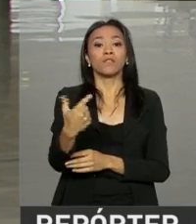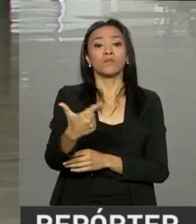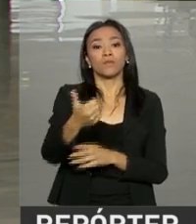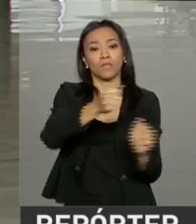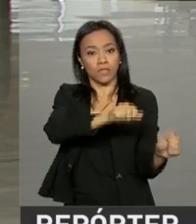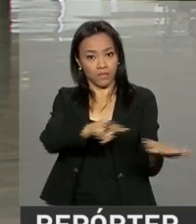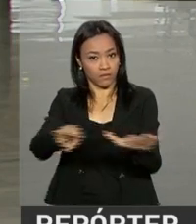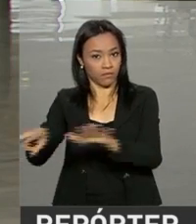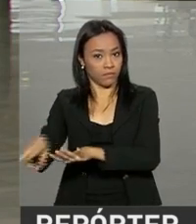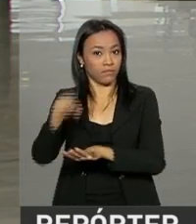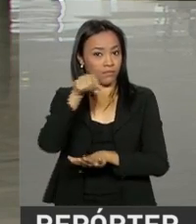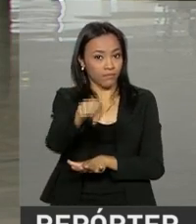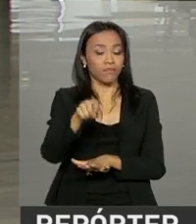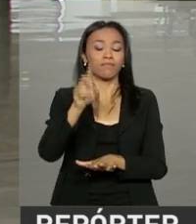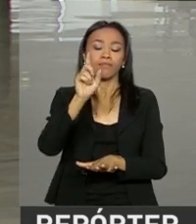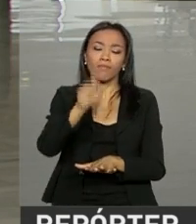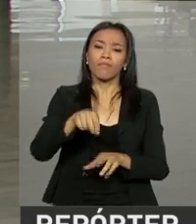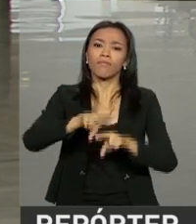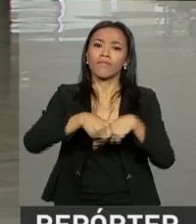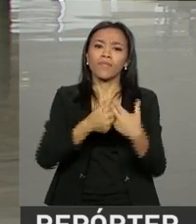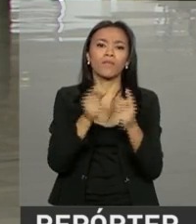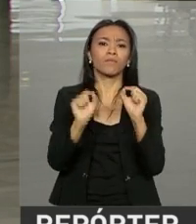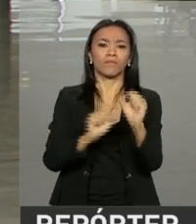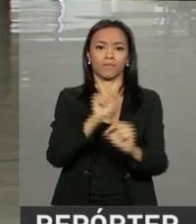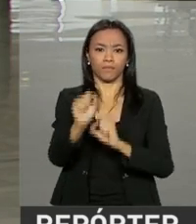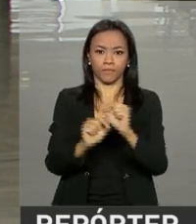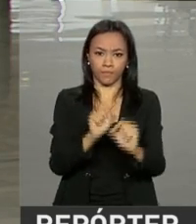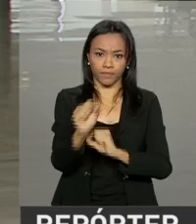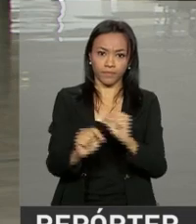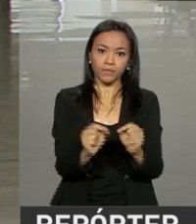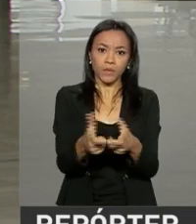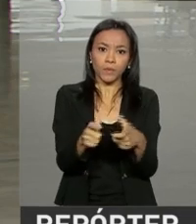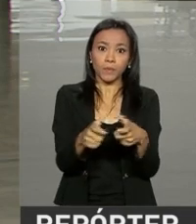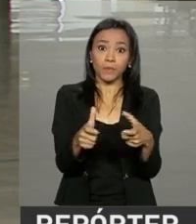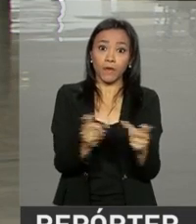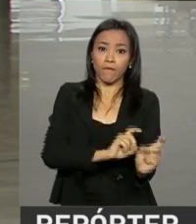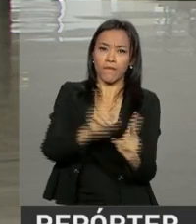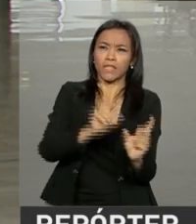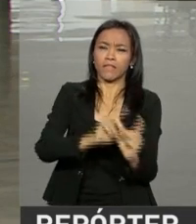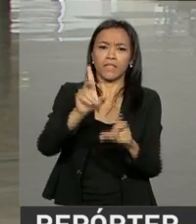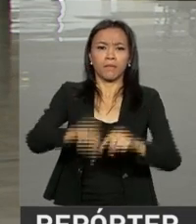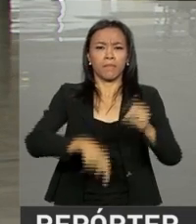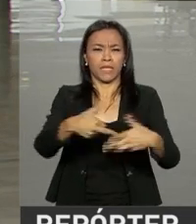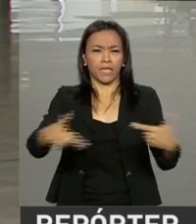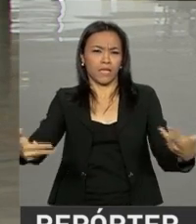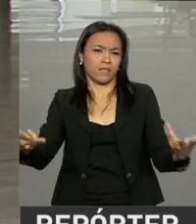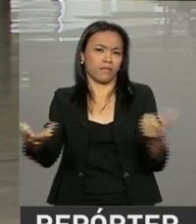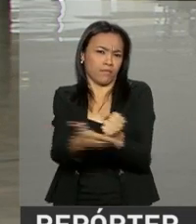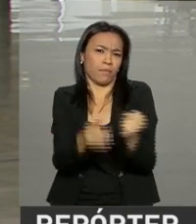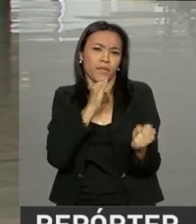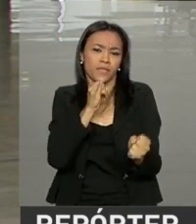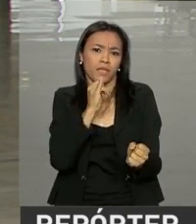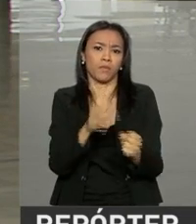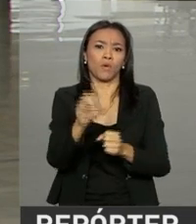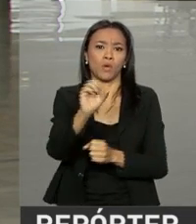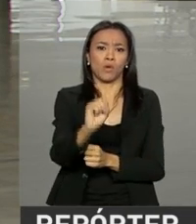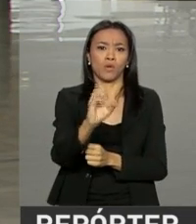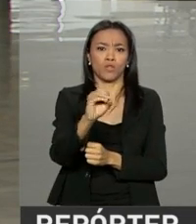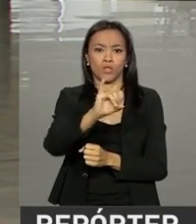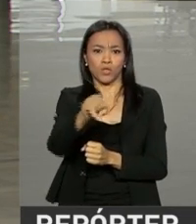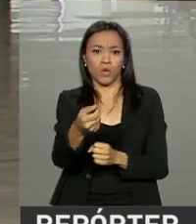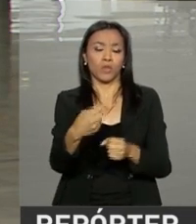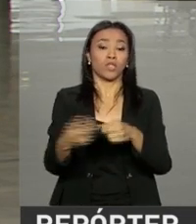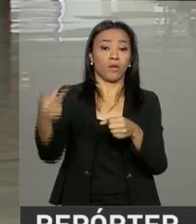resultado positivo foi sobretudo por causa do crescimento das exportações de produtos básicos, como soja, petróleo